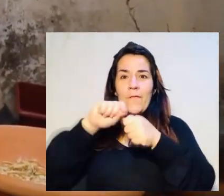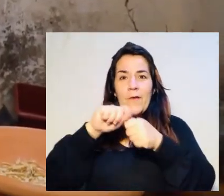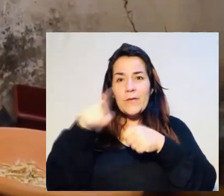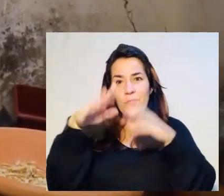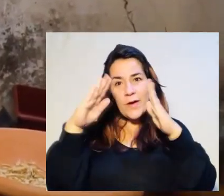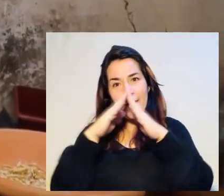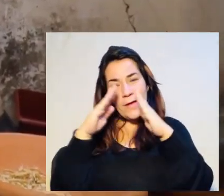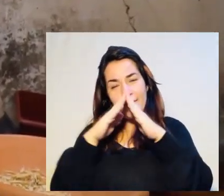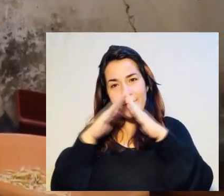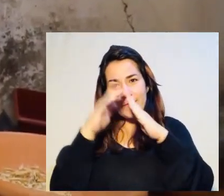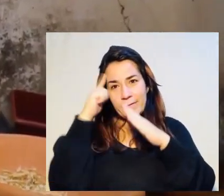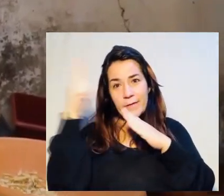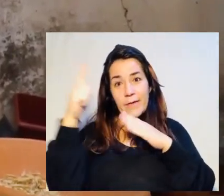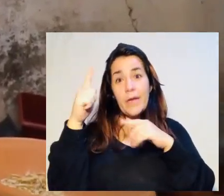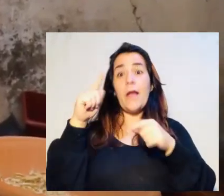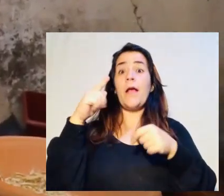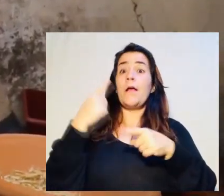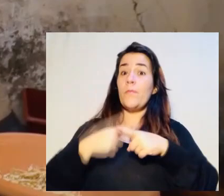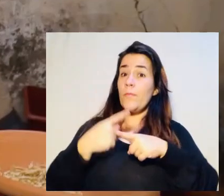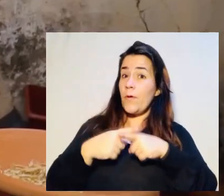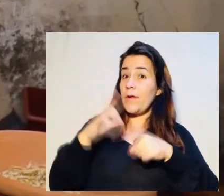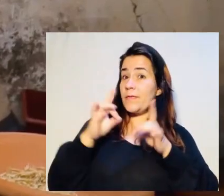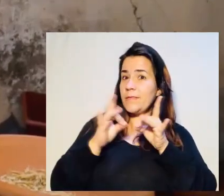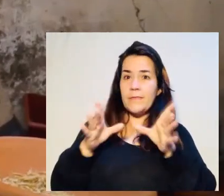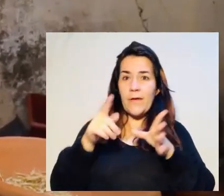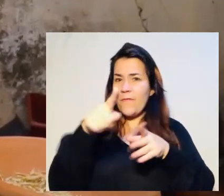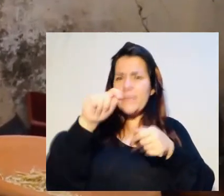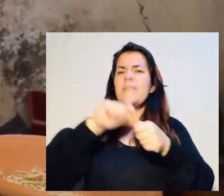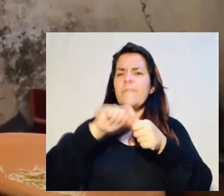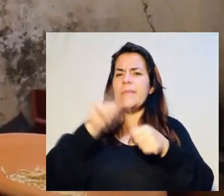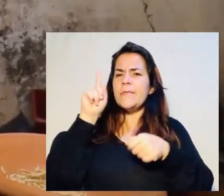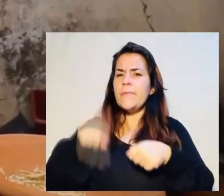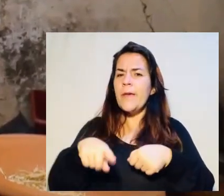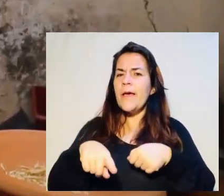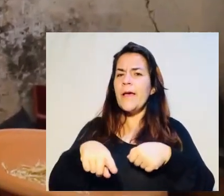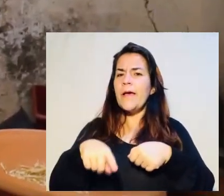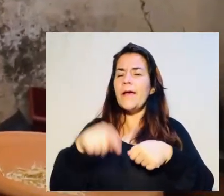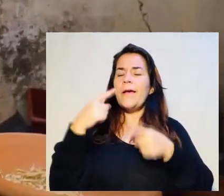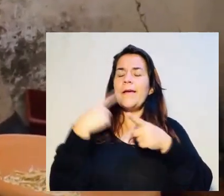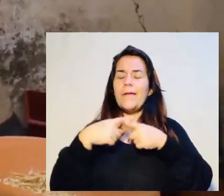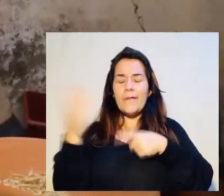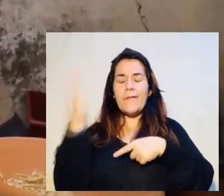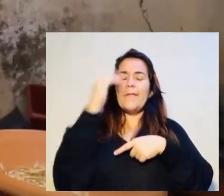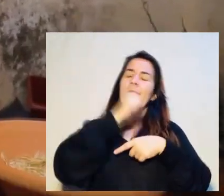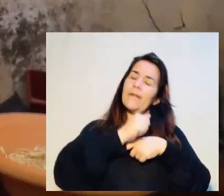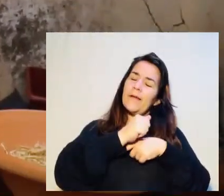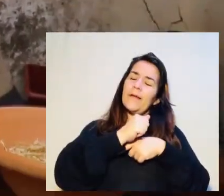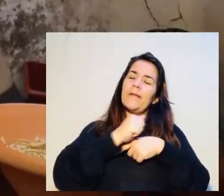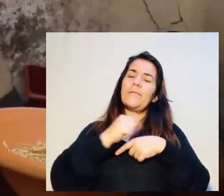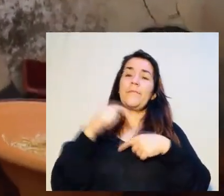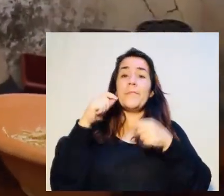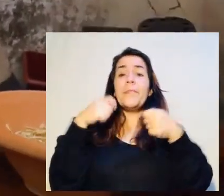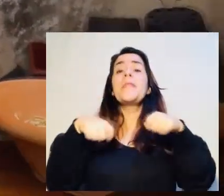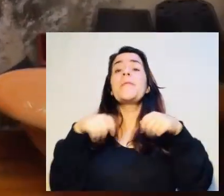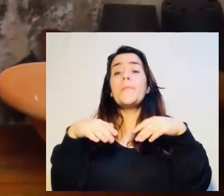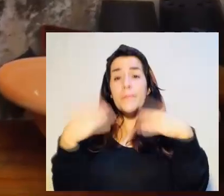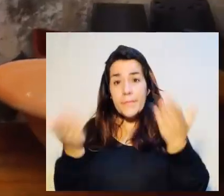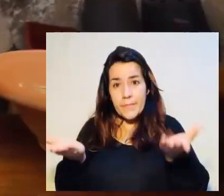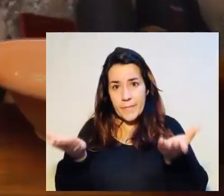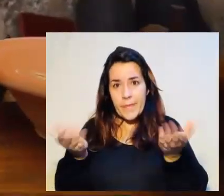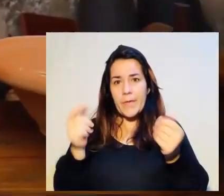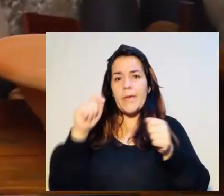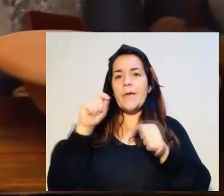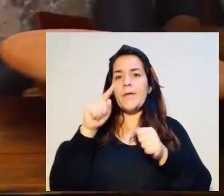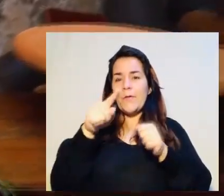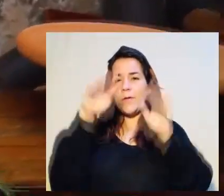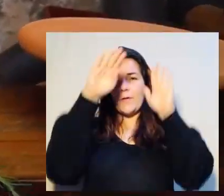não pode ser feito na sua casinha. Aliás, é porque é simples que você tem que fazer mesmo. Então vamos lá. O que a gente